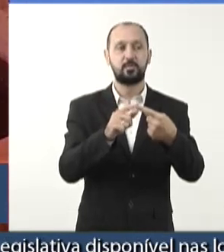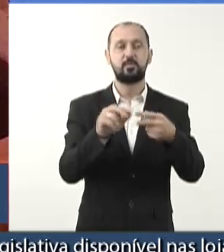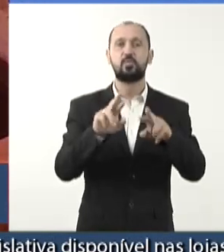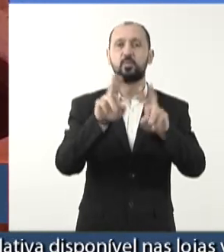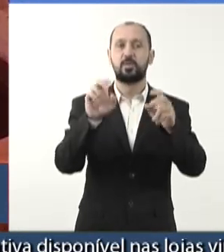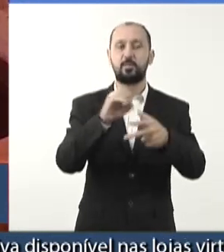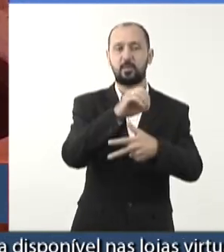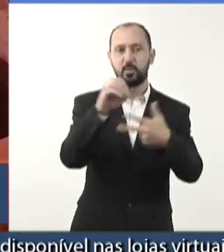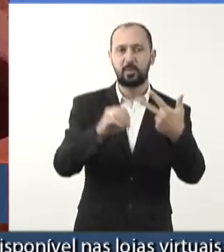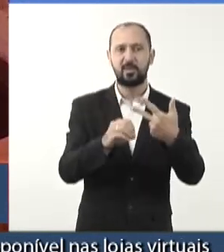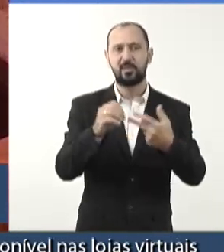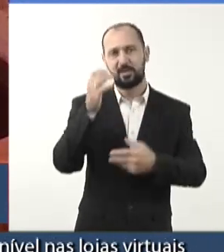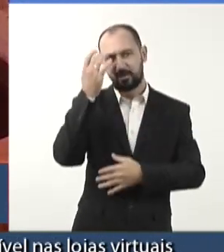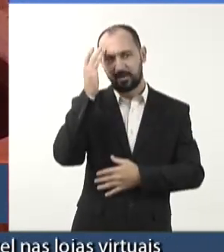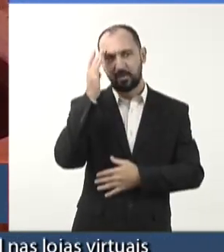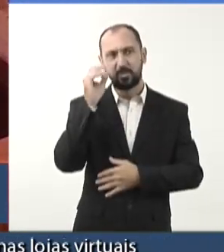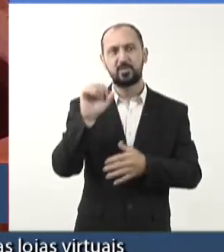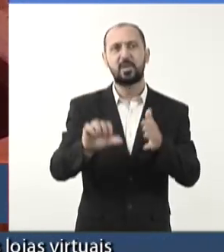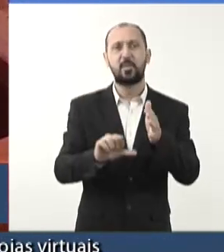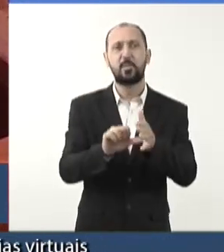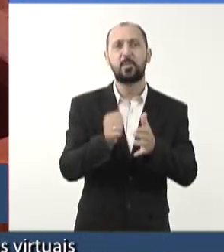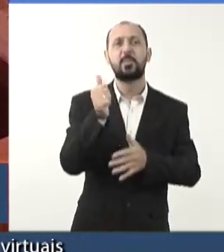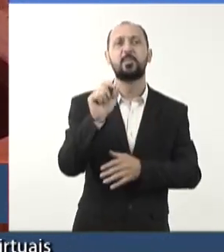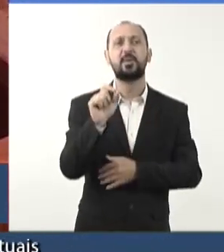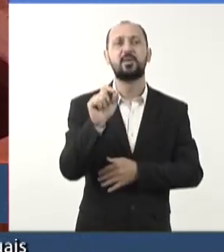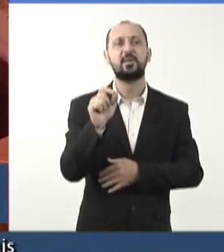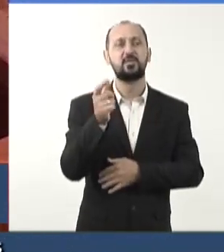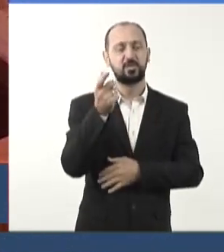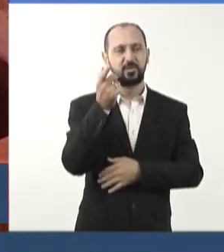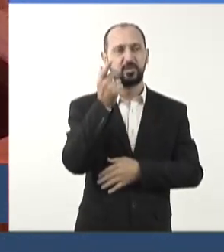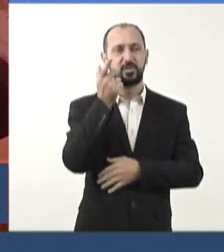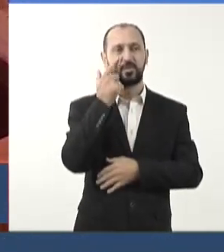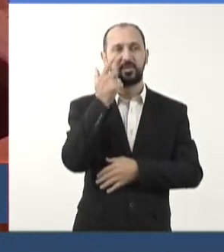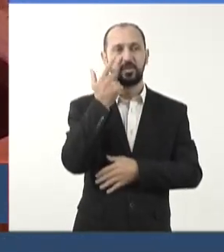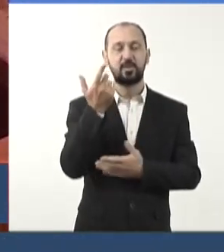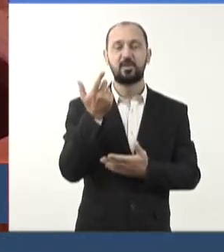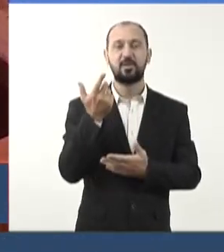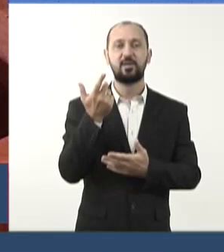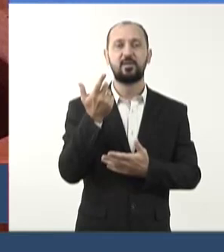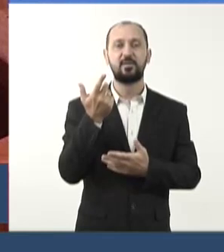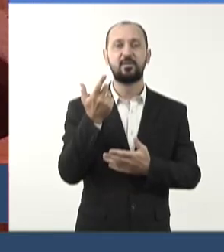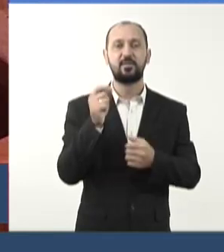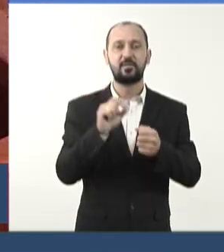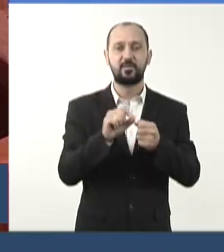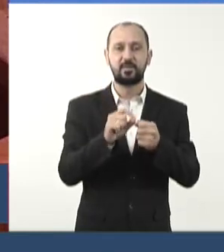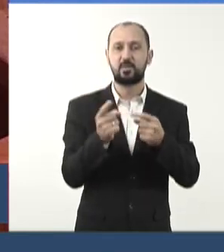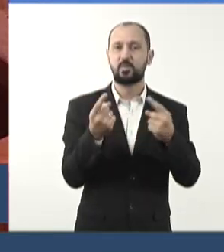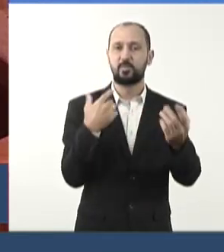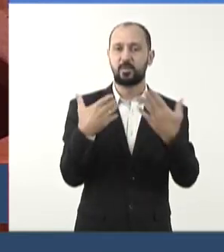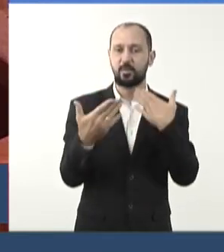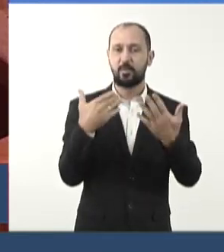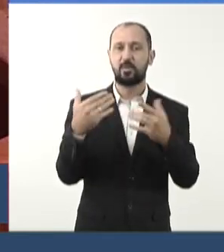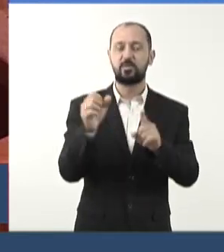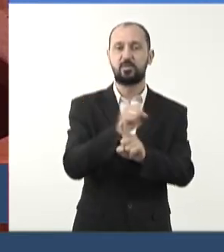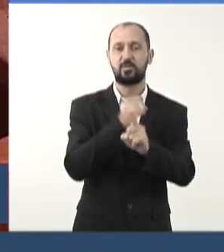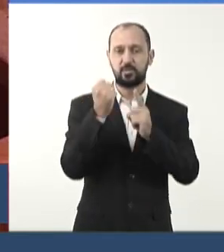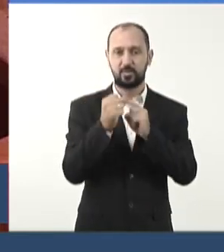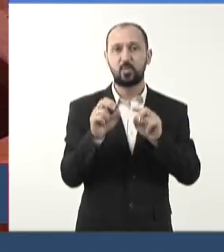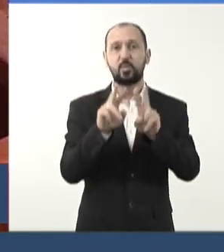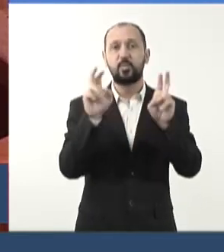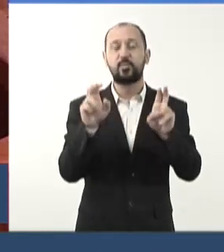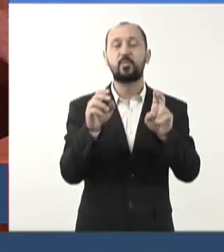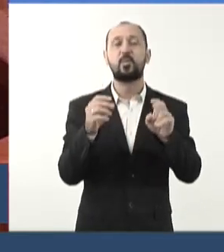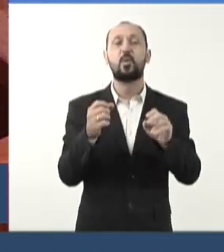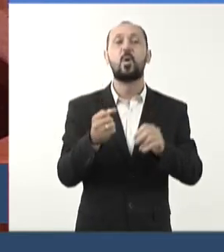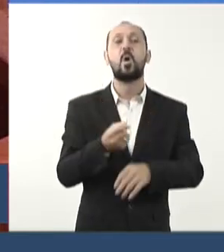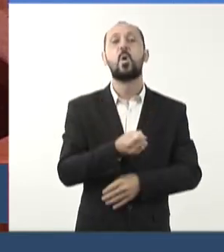Enem, que eu acho que pela primeira vez a gente viu fazer um grande debate na sociedade sobre o